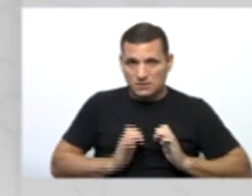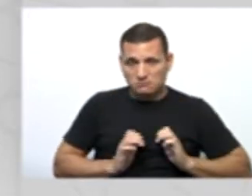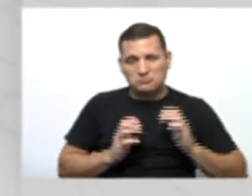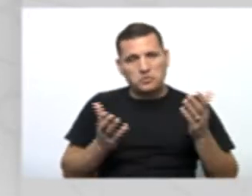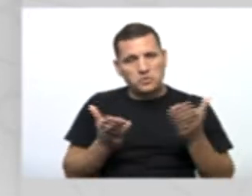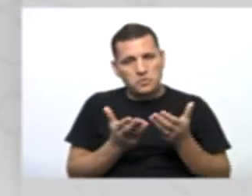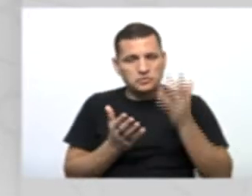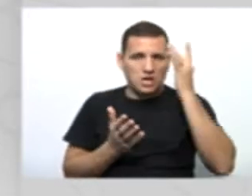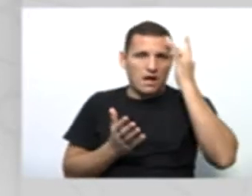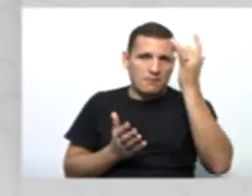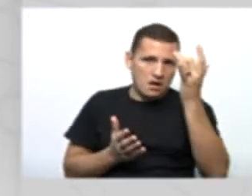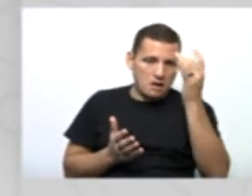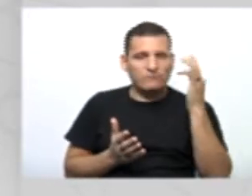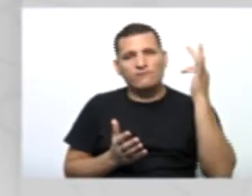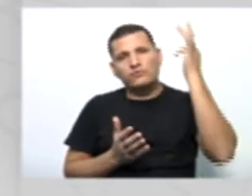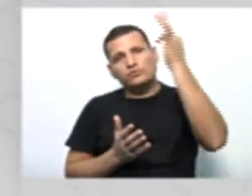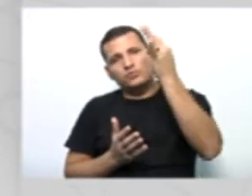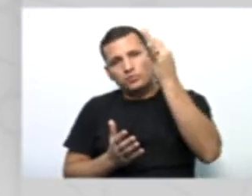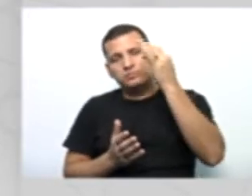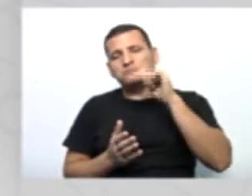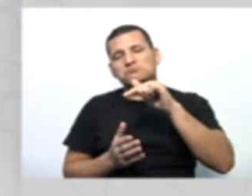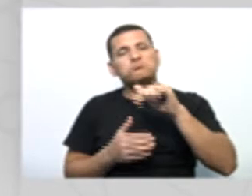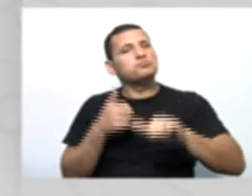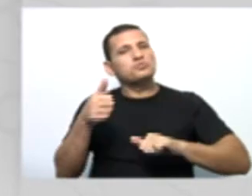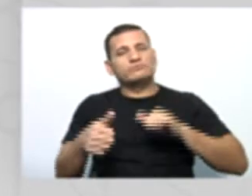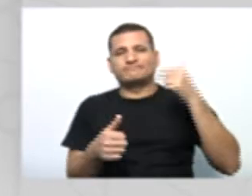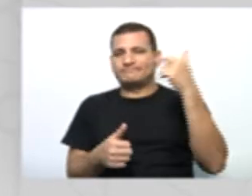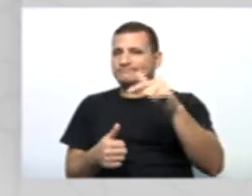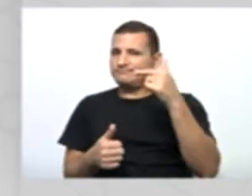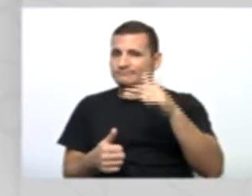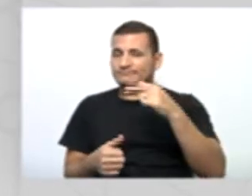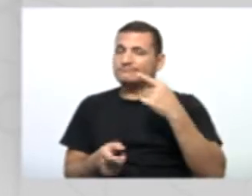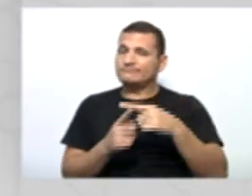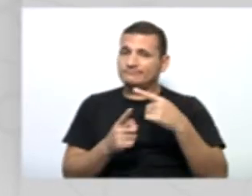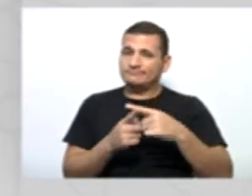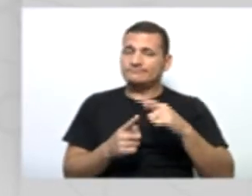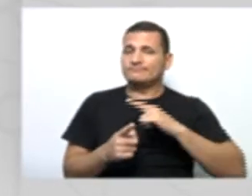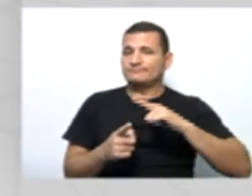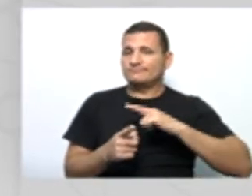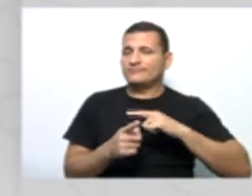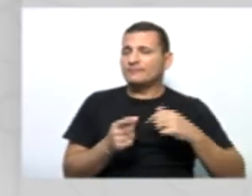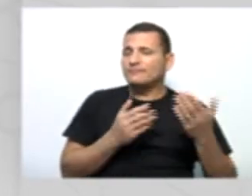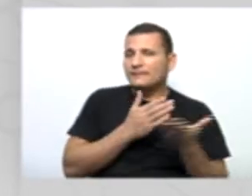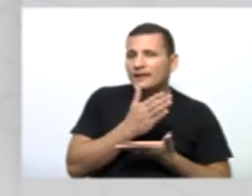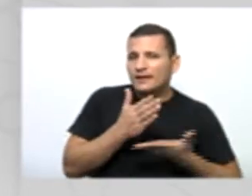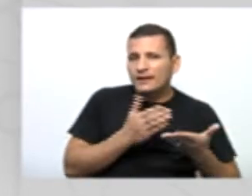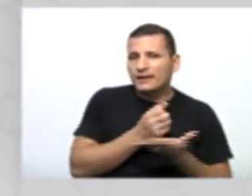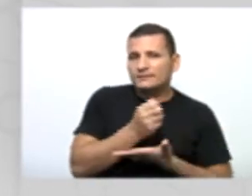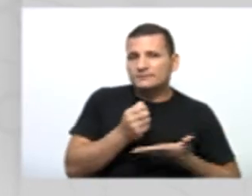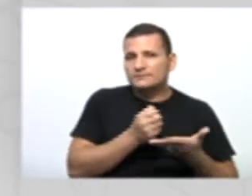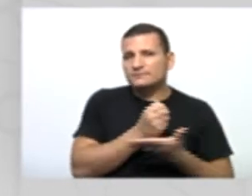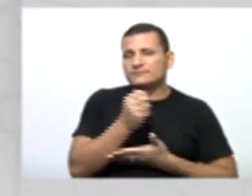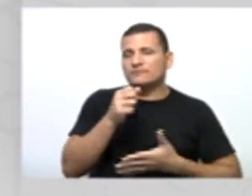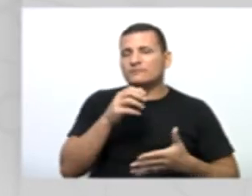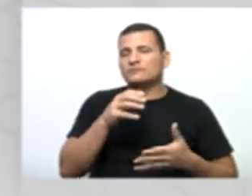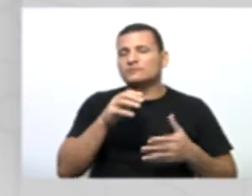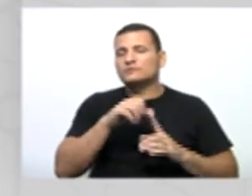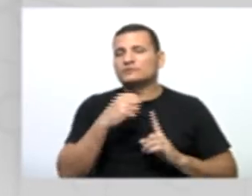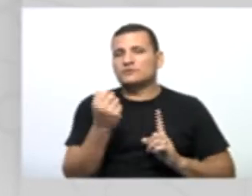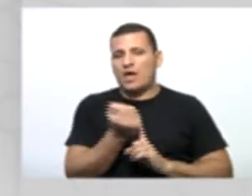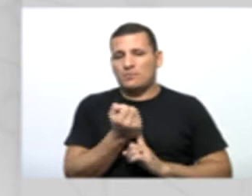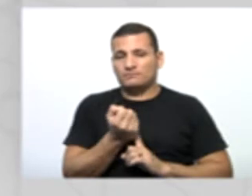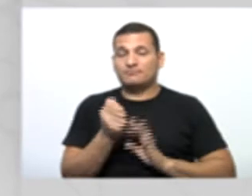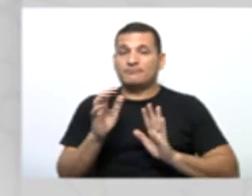isso muda com muita dificuldade, porque isso está nas bases da formação social e cultural. Já a moral